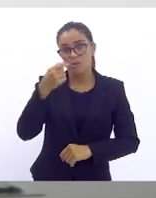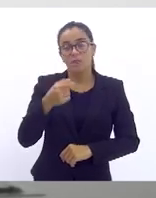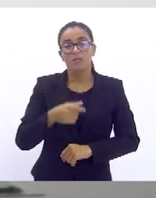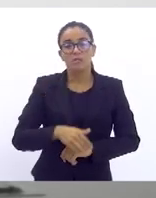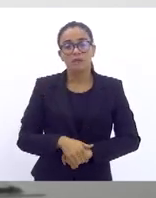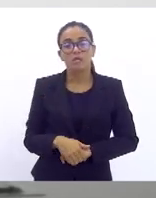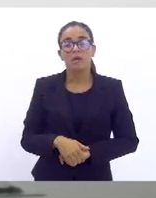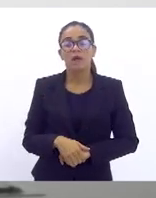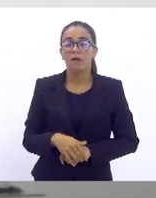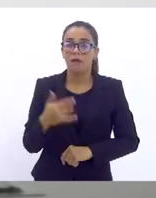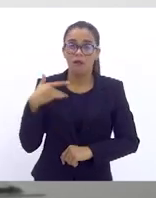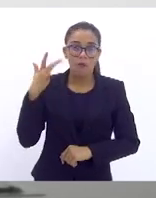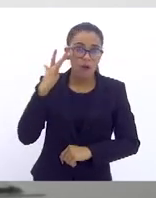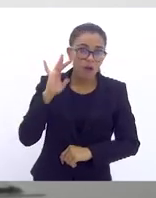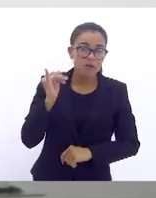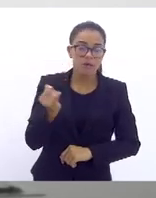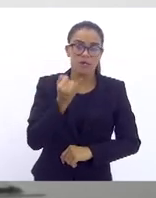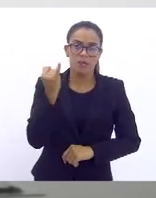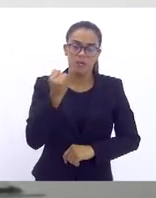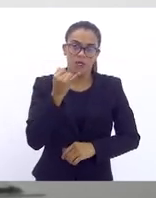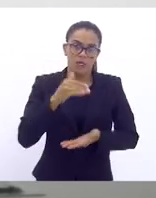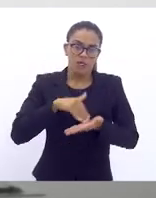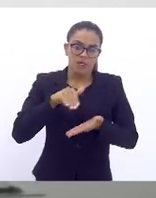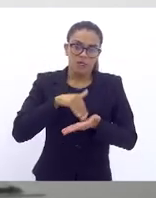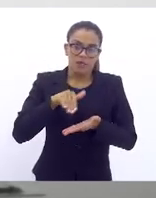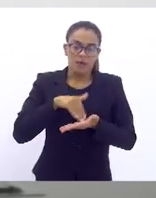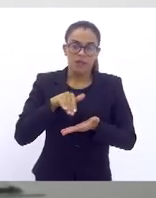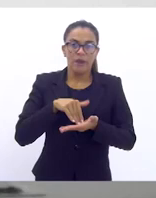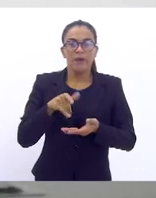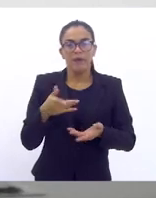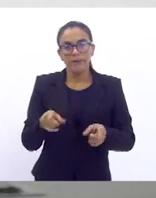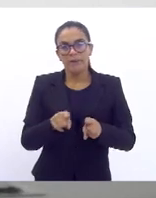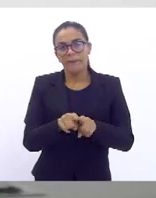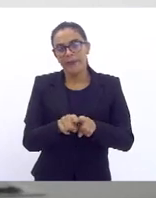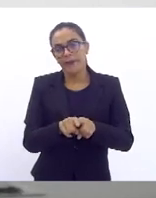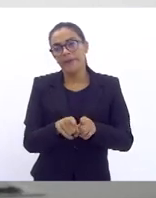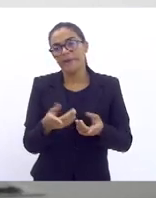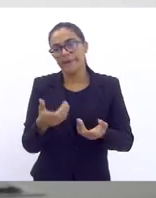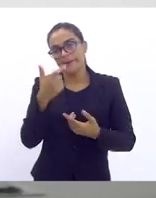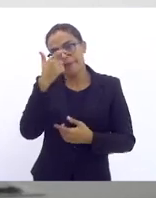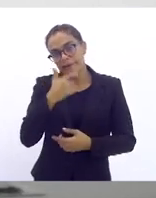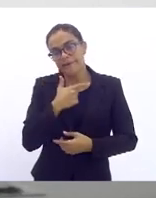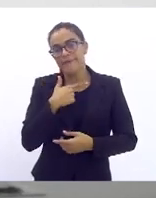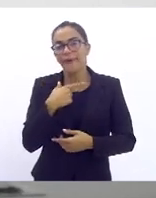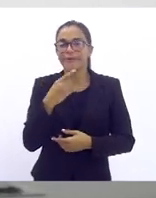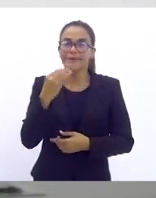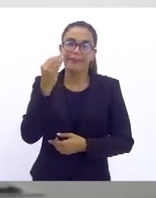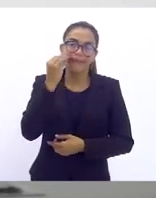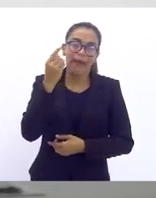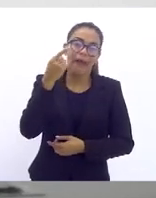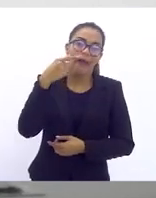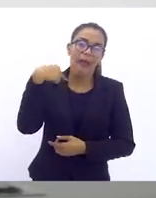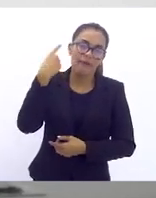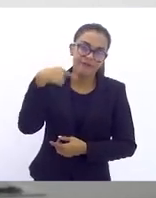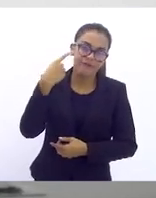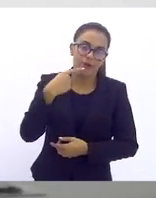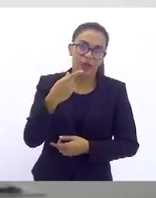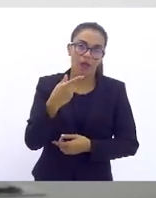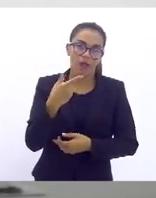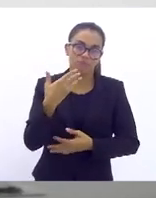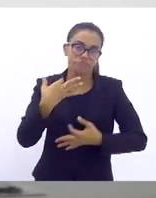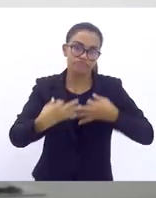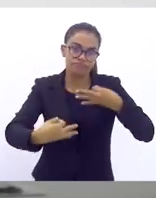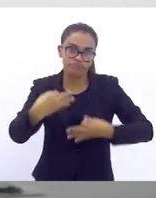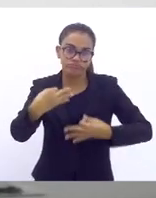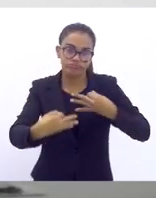uma questão que eu acho que é importante secretário que eu acho que E aí eu vou vou vou advogar aqui por uma causa que é uma causa muito importante